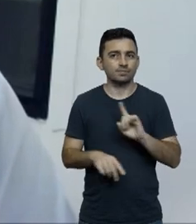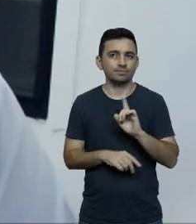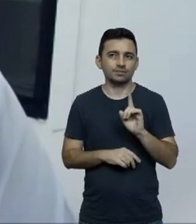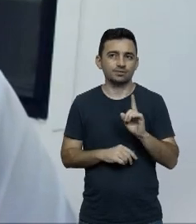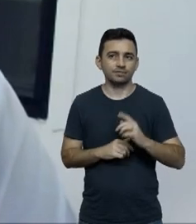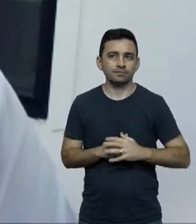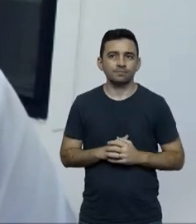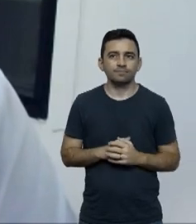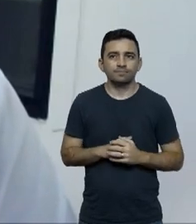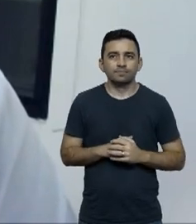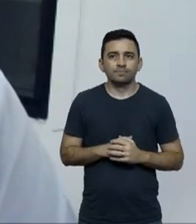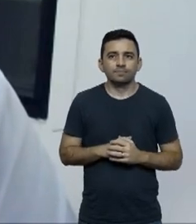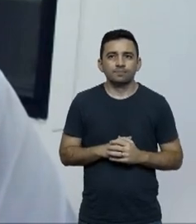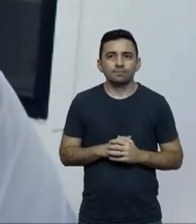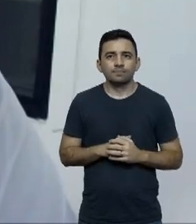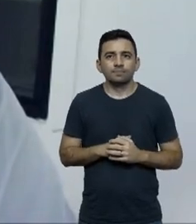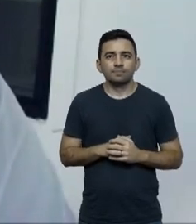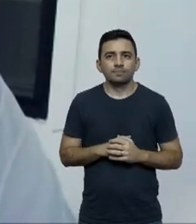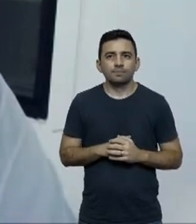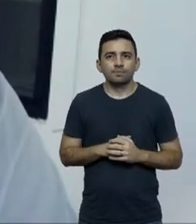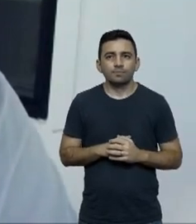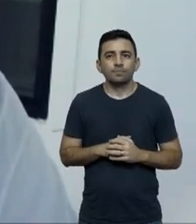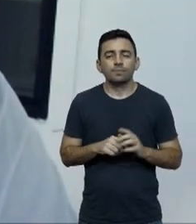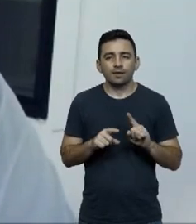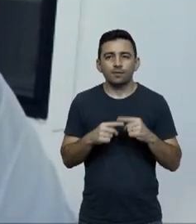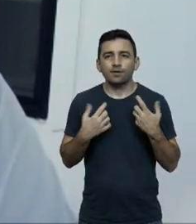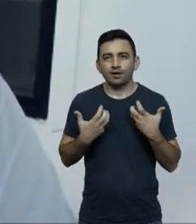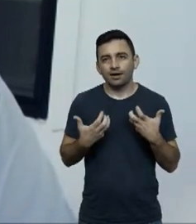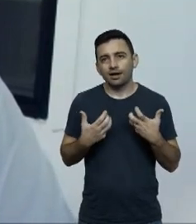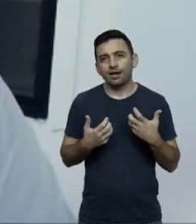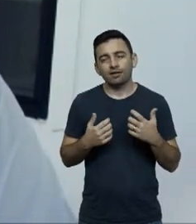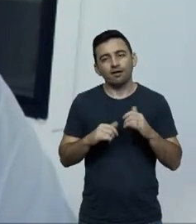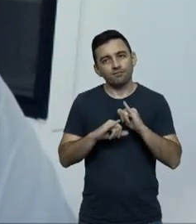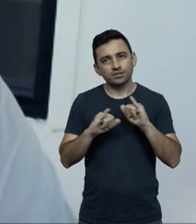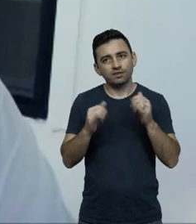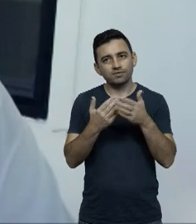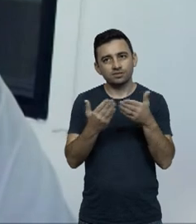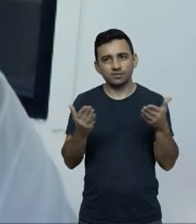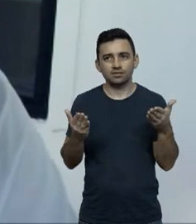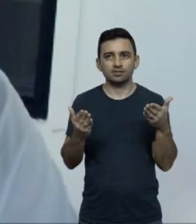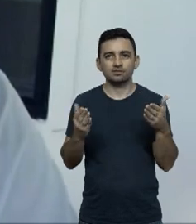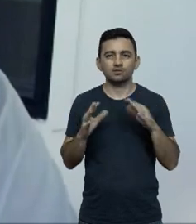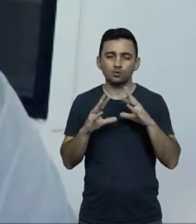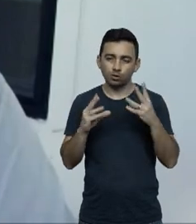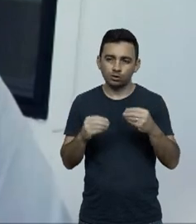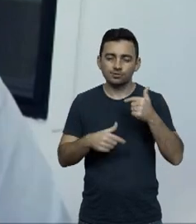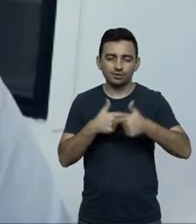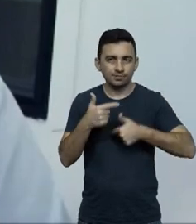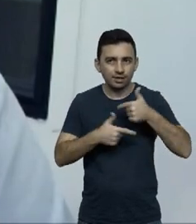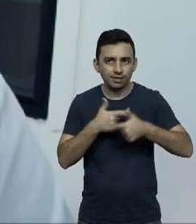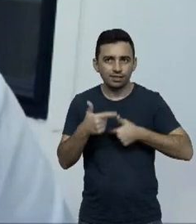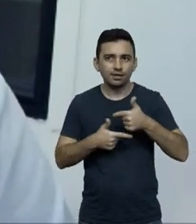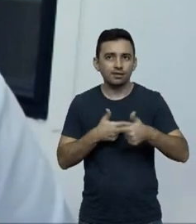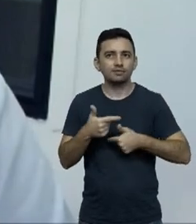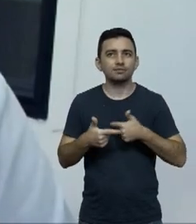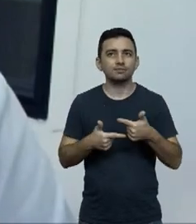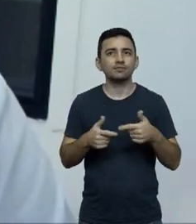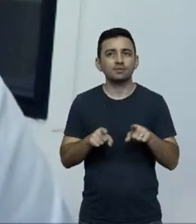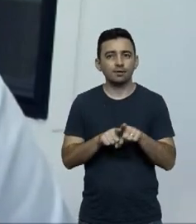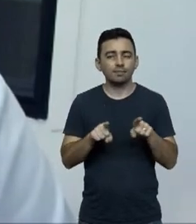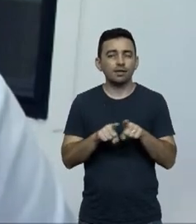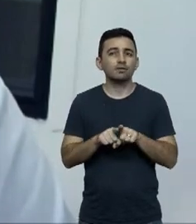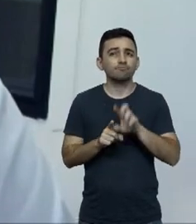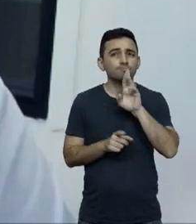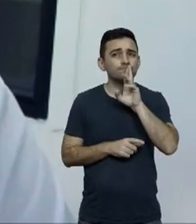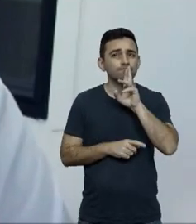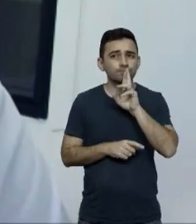mas é então eu queria dizer a todos que nós estamos trabalhando nisso e inclusive para dar